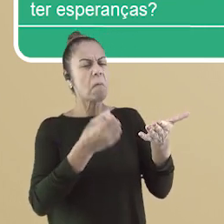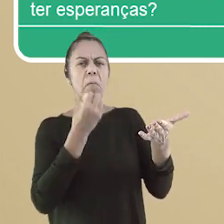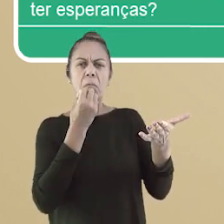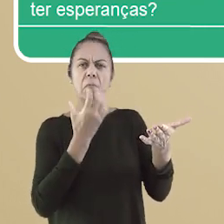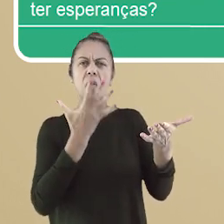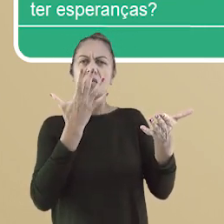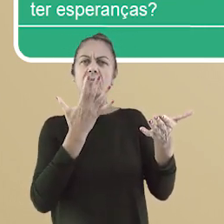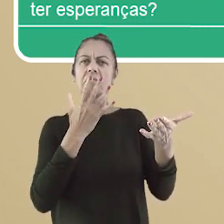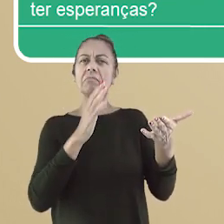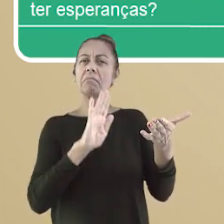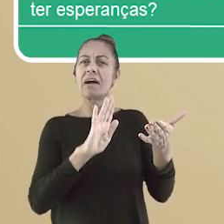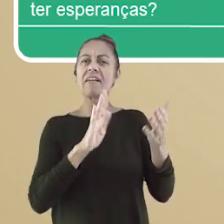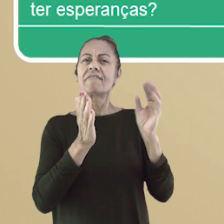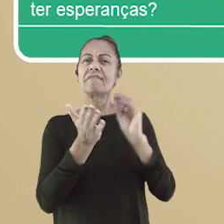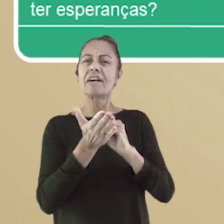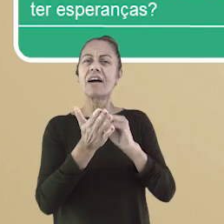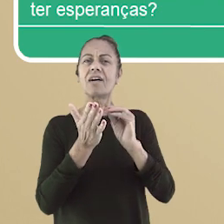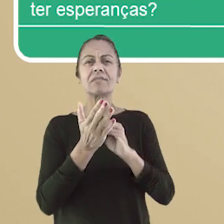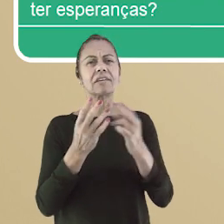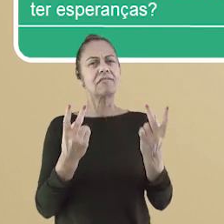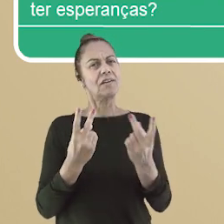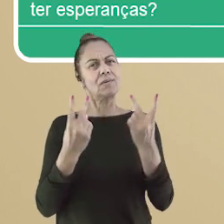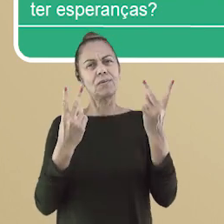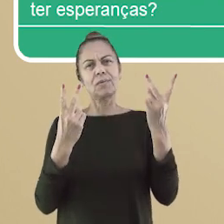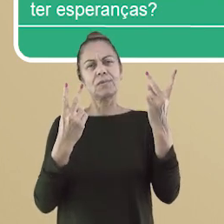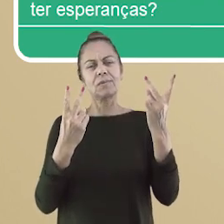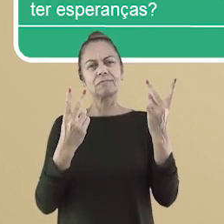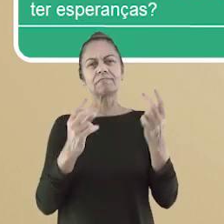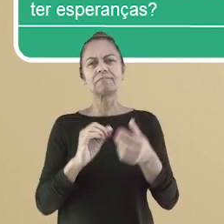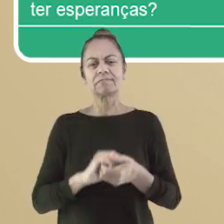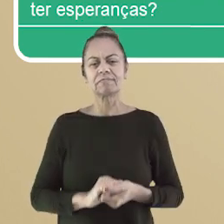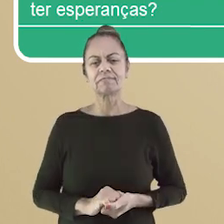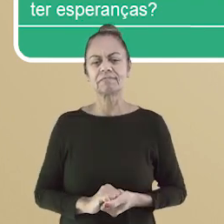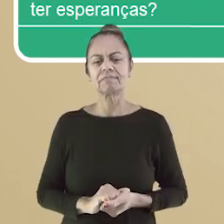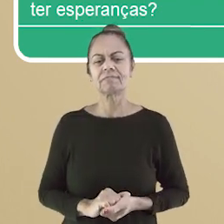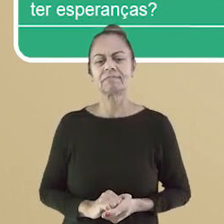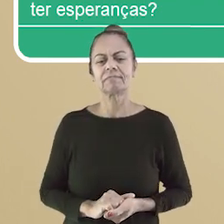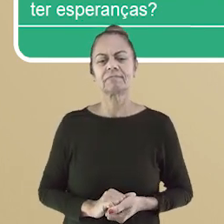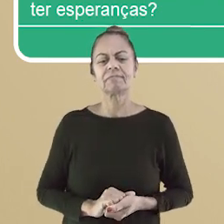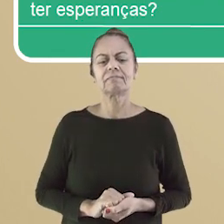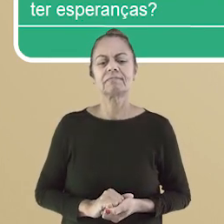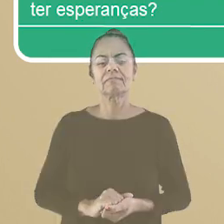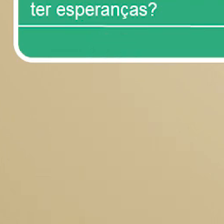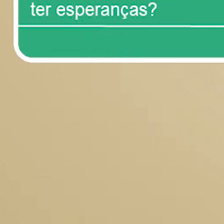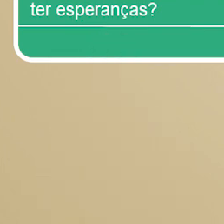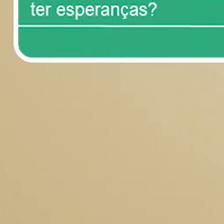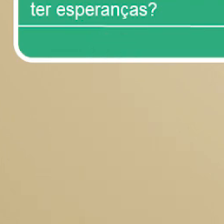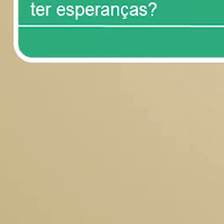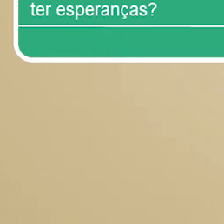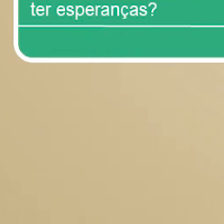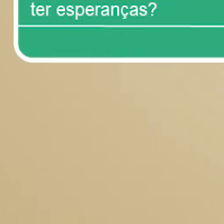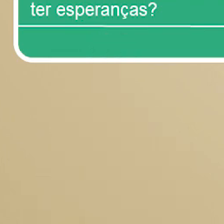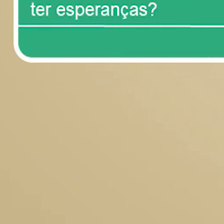e que, por vezes, acabamos não dando o verdadeiro valor.